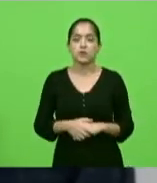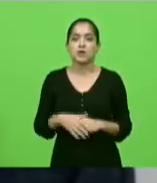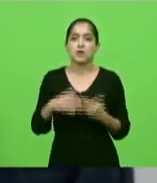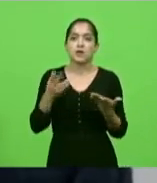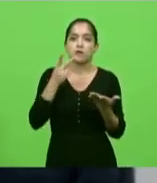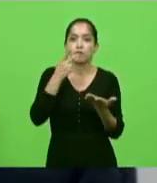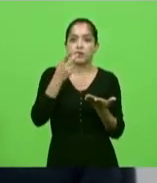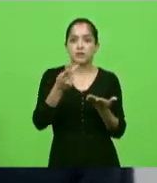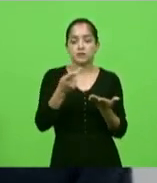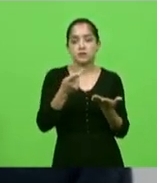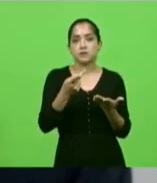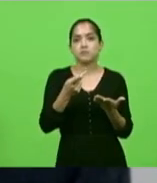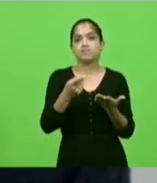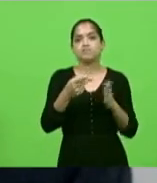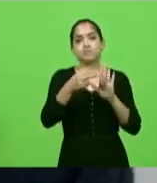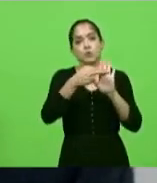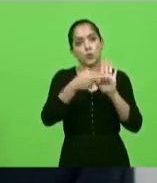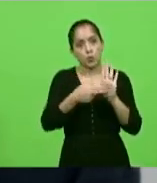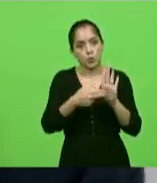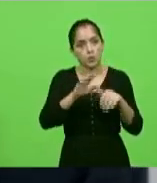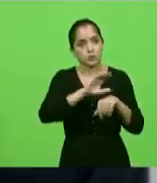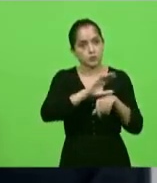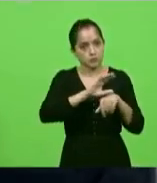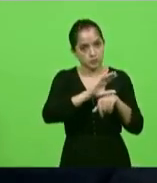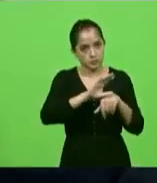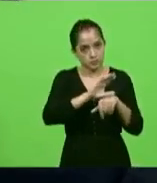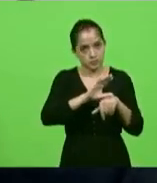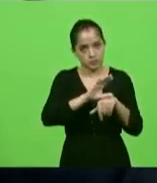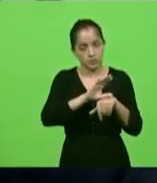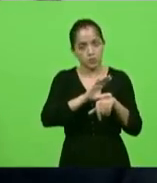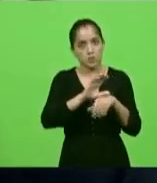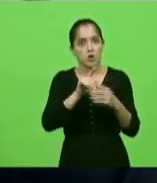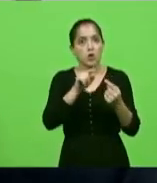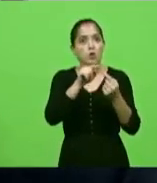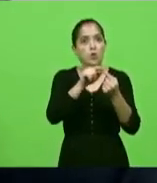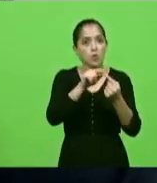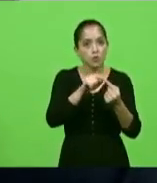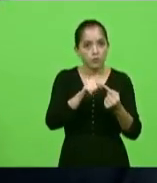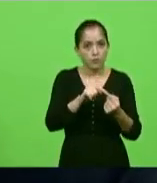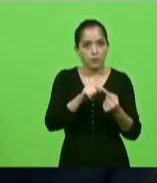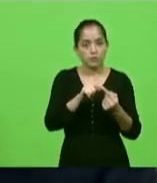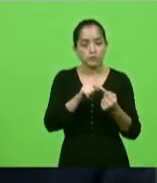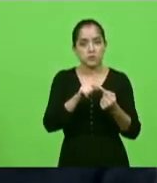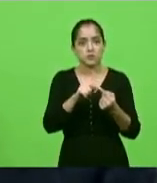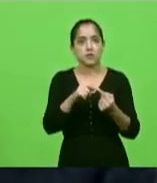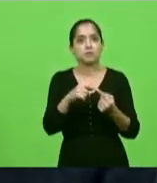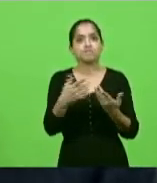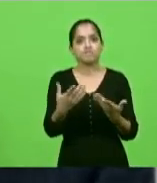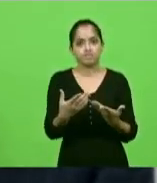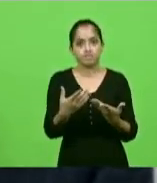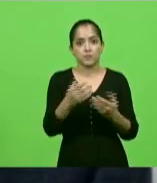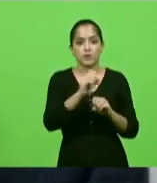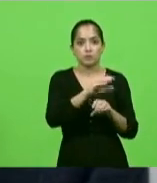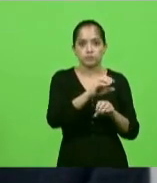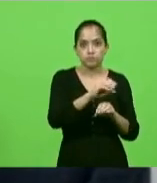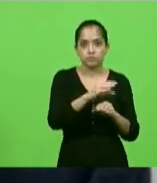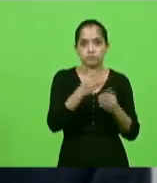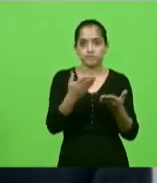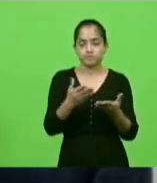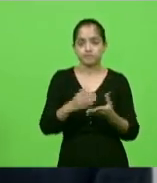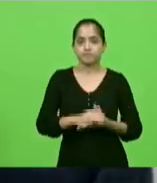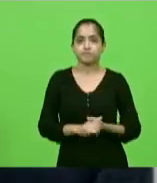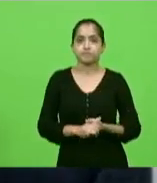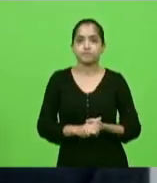Diria que seria a força normativa da Constituição, conforme os nossos ensinamentos prestados por Conrad